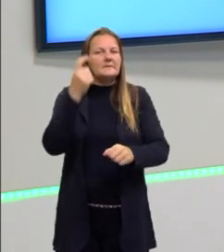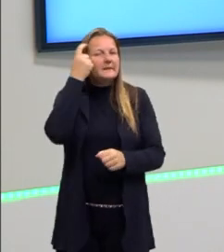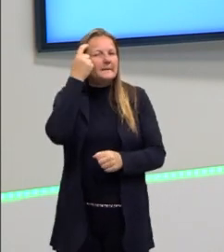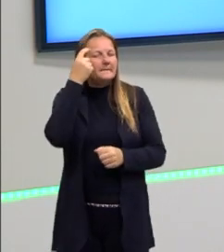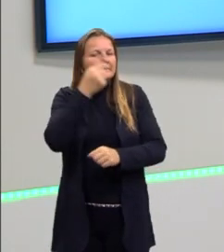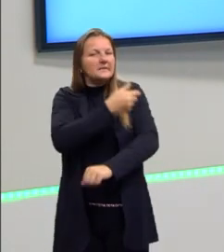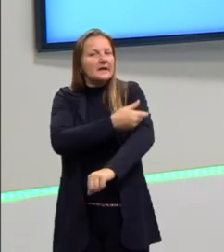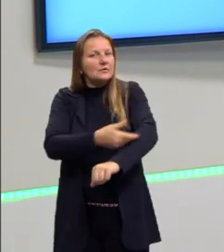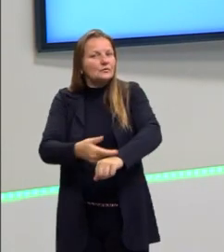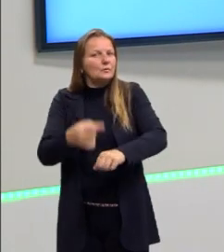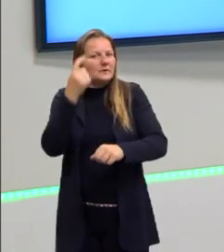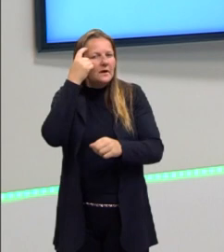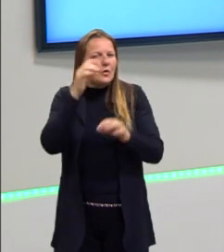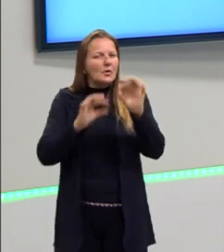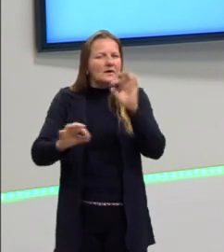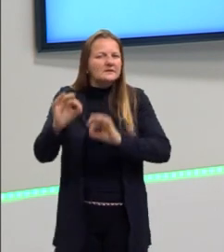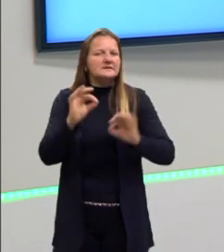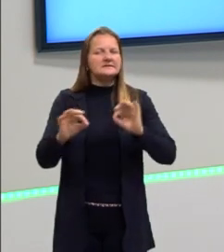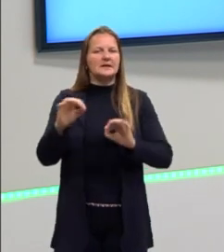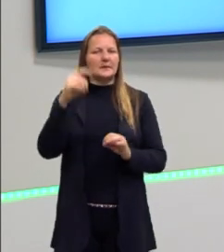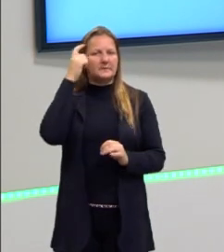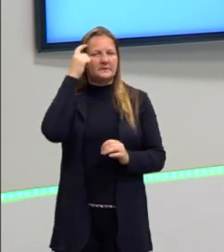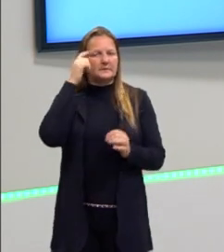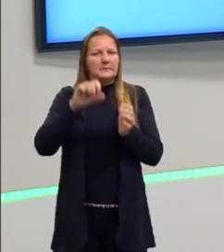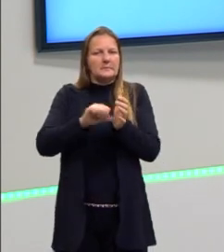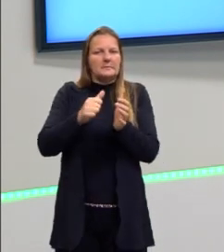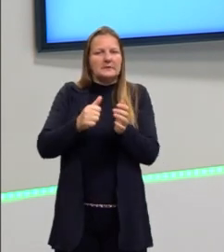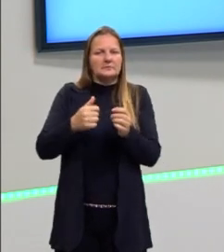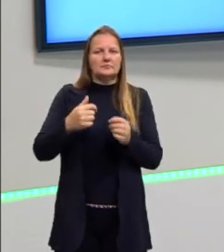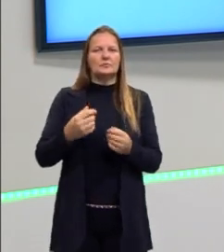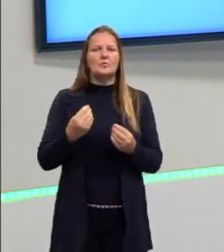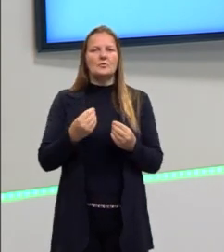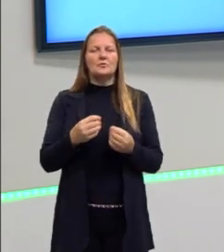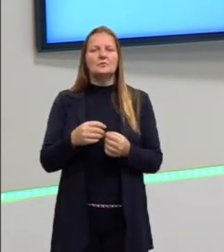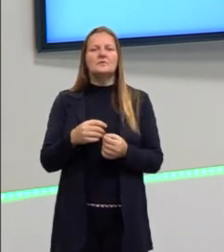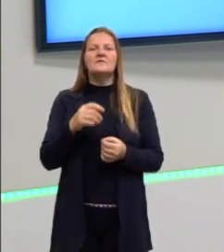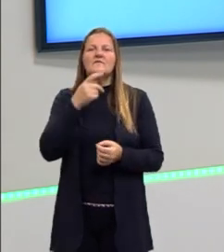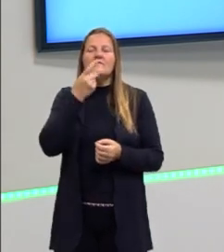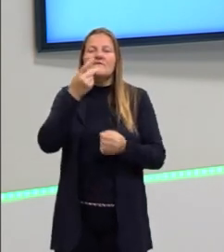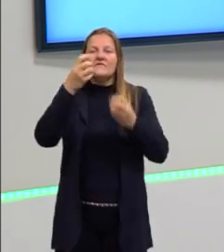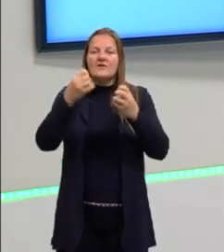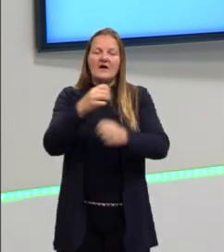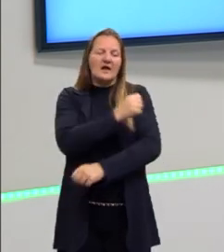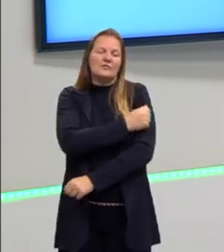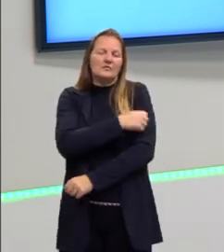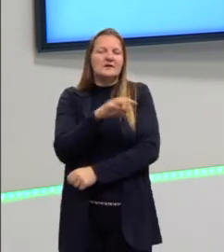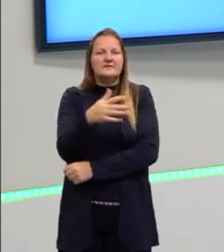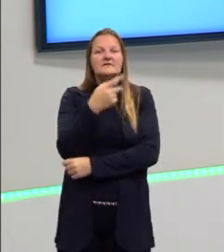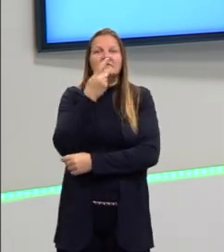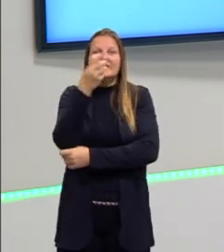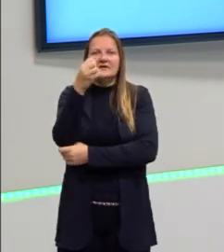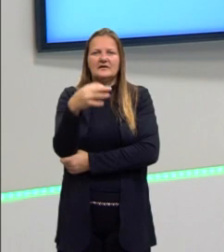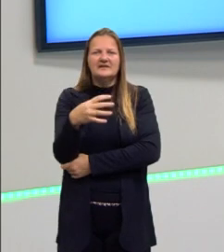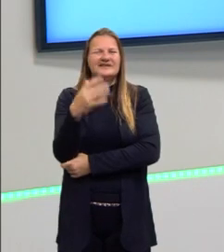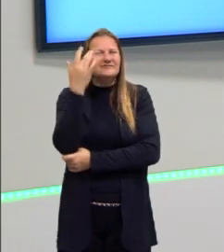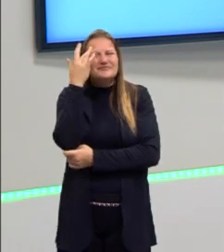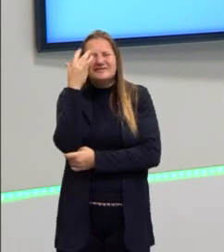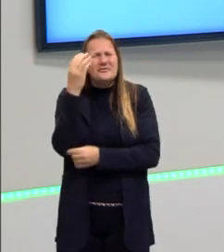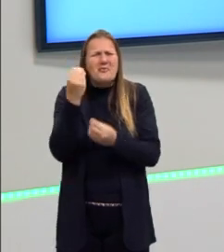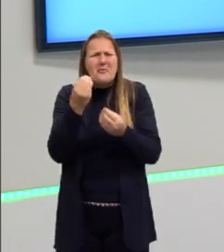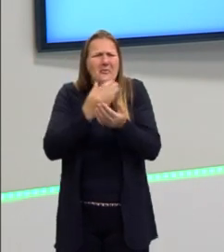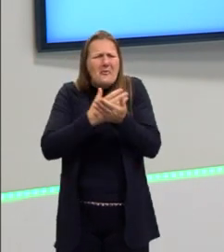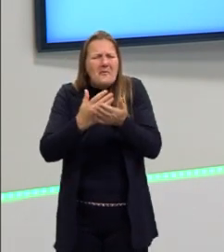como eu vou começar Qual é o primeiro passo porque eu sempre escuto o aluno falando assim ah eu não sei como começar a escrever